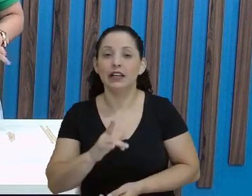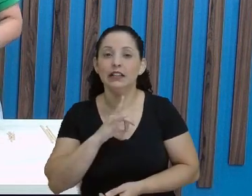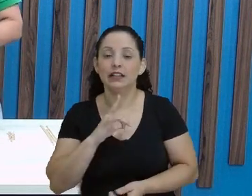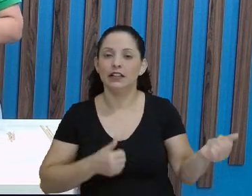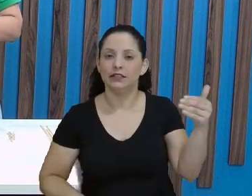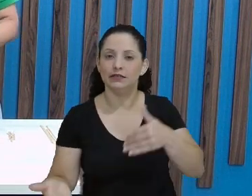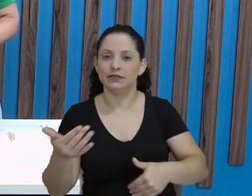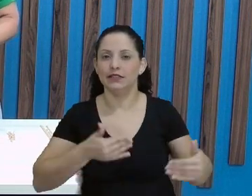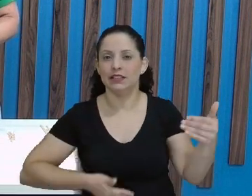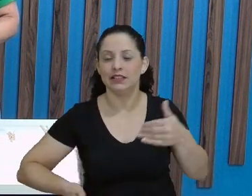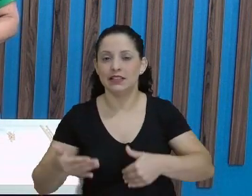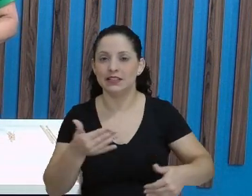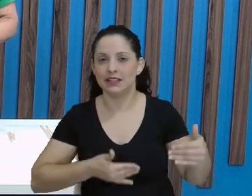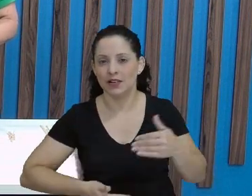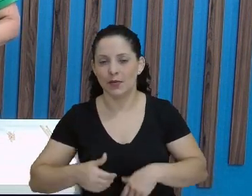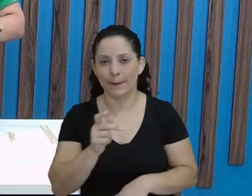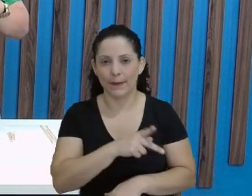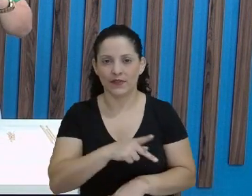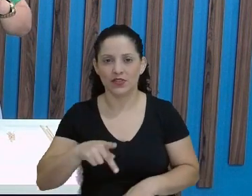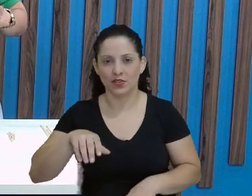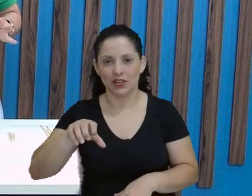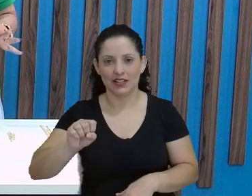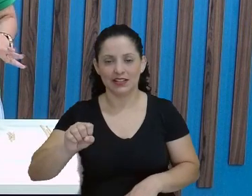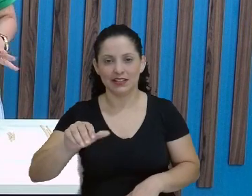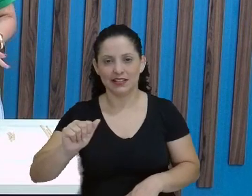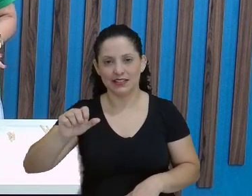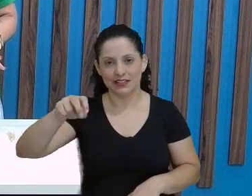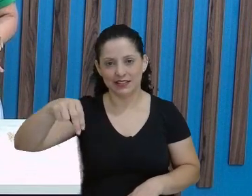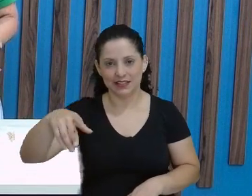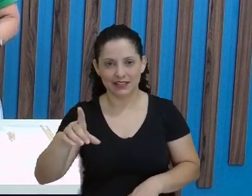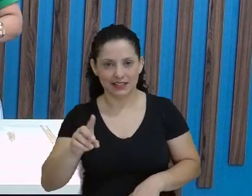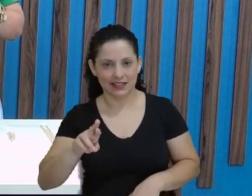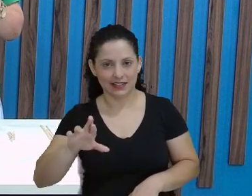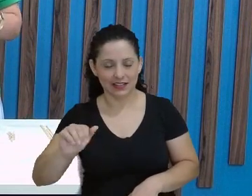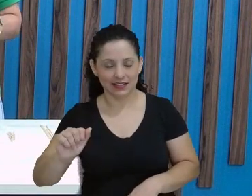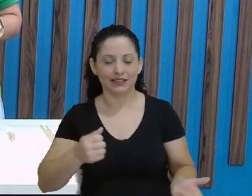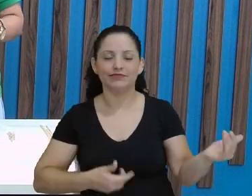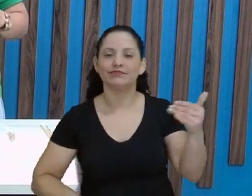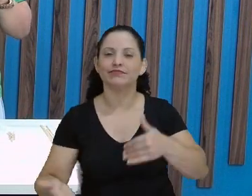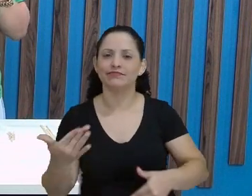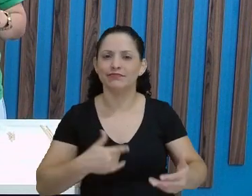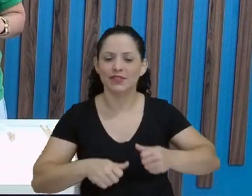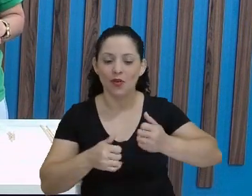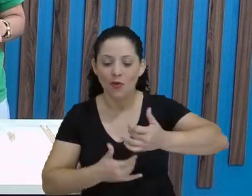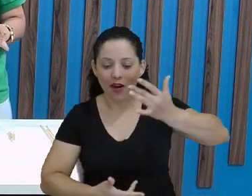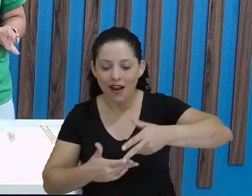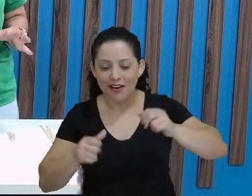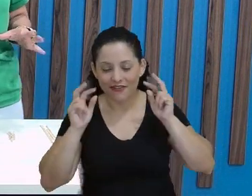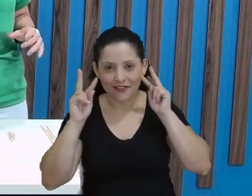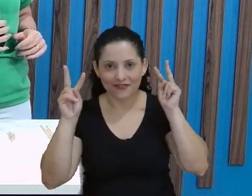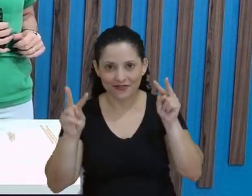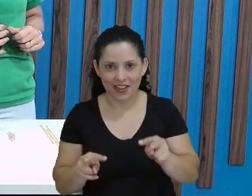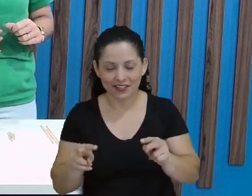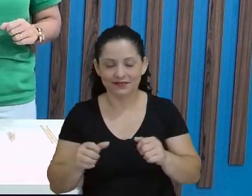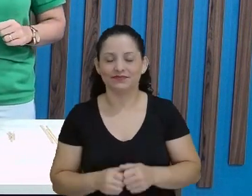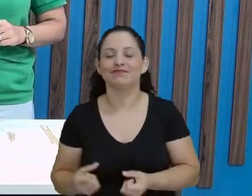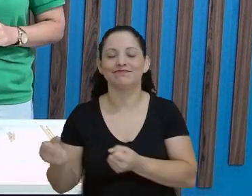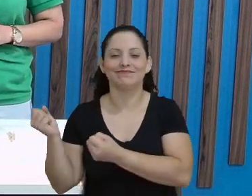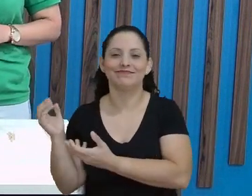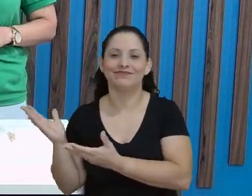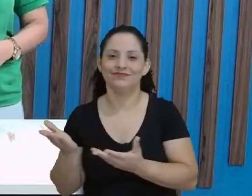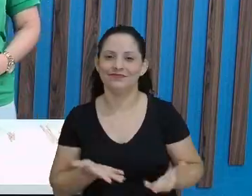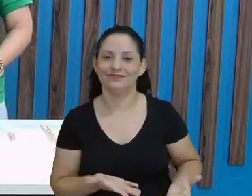da professora Sandra, que vai acompanhar a participação de todos. Quero ver, viu? Vamos participar. Seja bem-vinda,